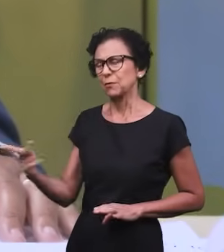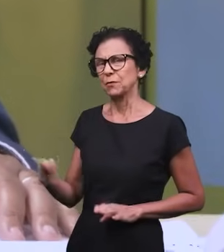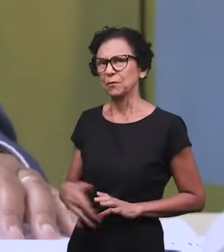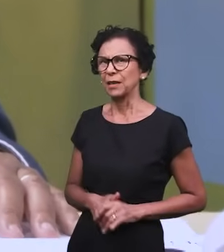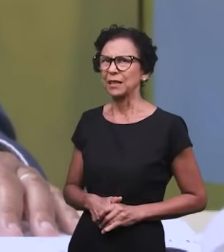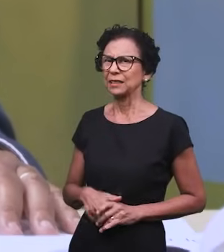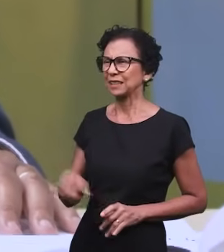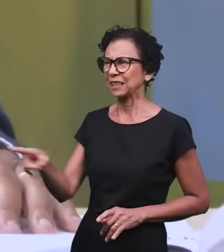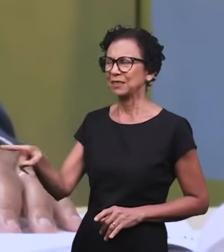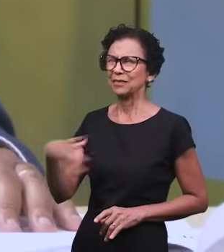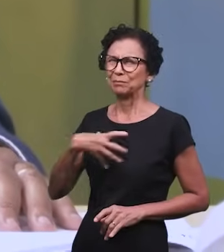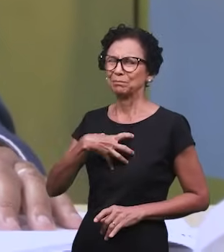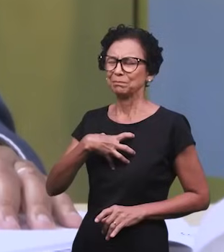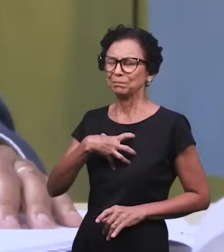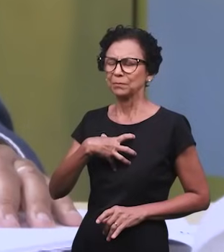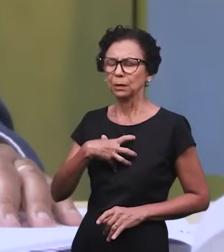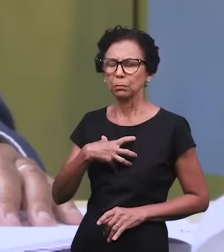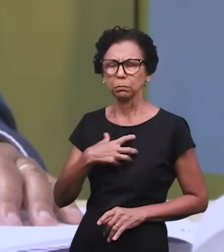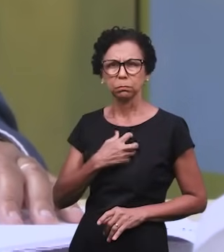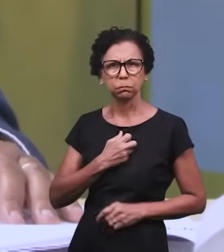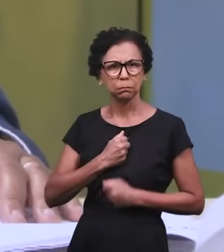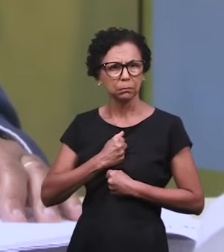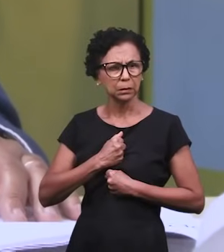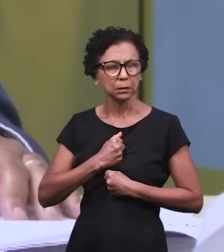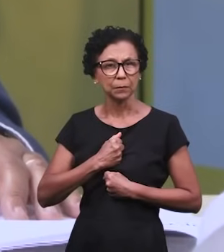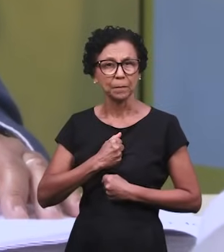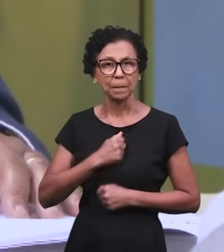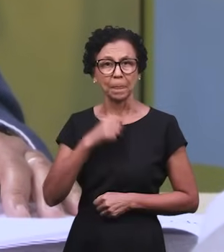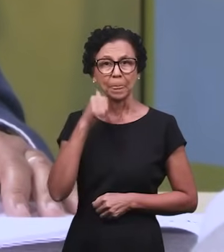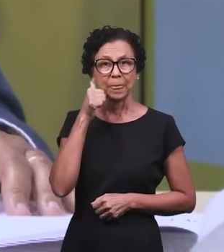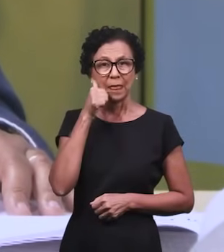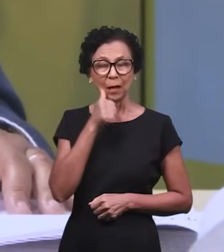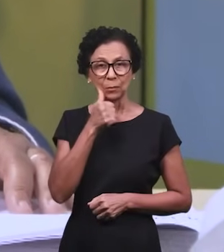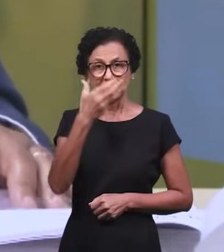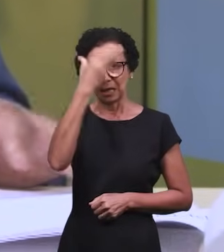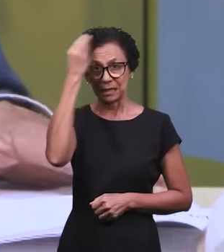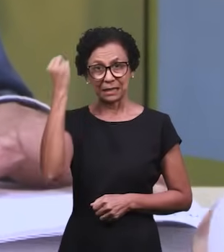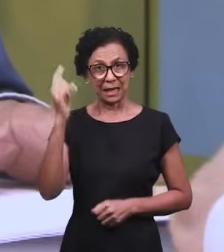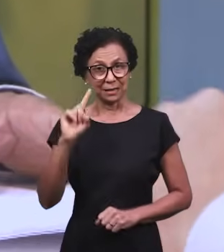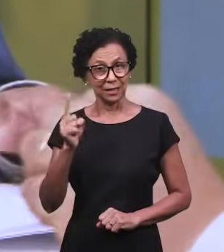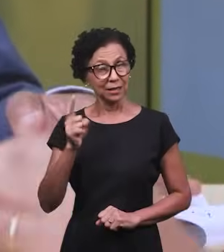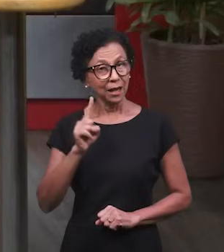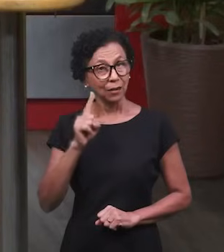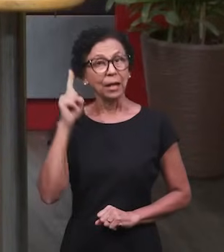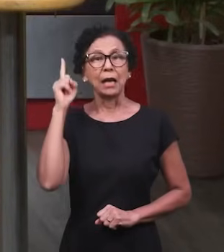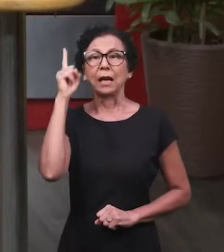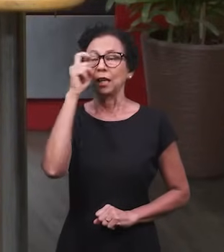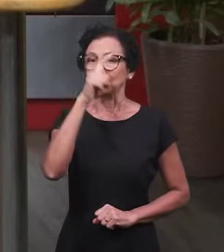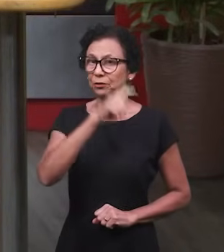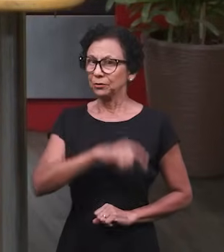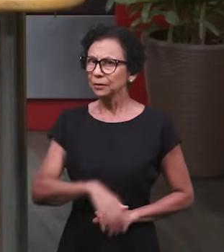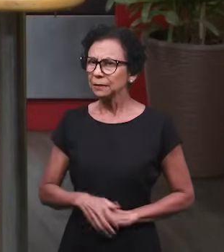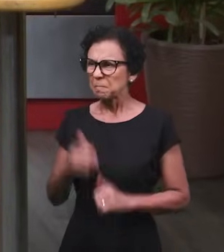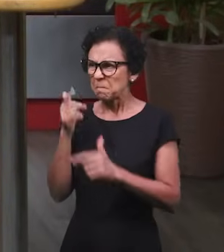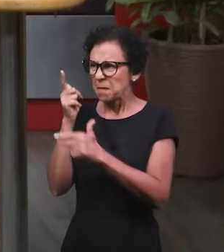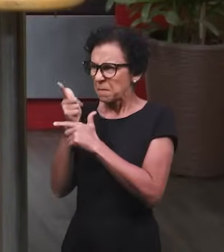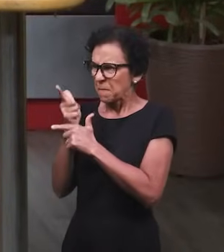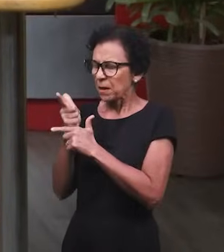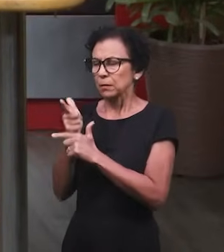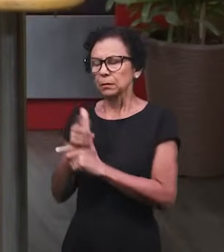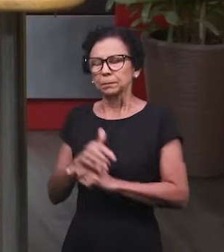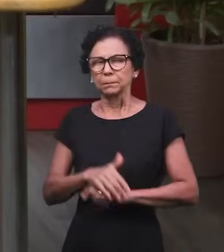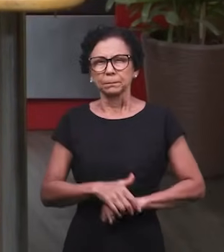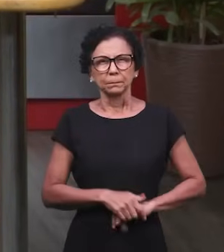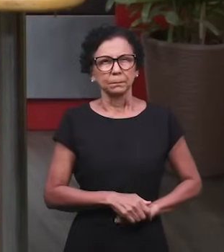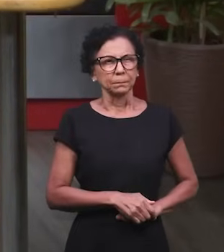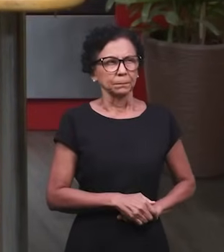que dali vai machucar e às vezes a mulher é difícil esquecer às vezes às vez é seguinte o ela ela perdoa mas para